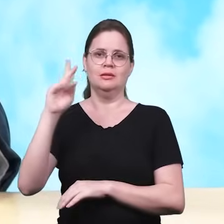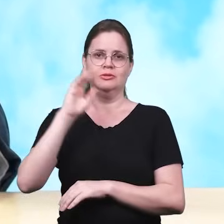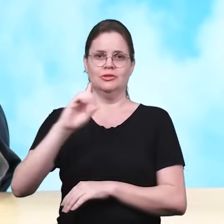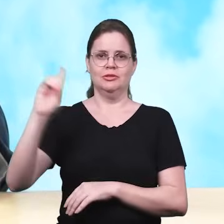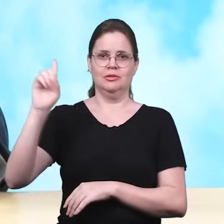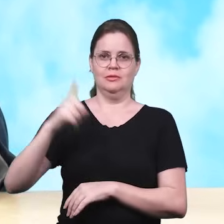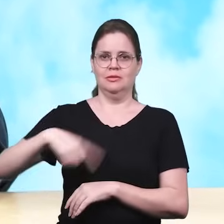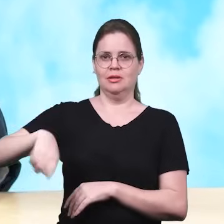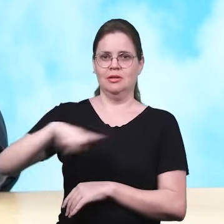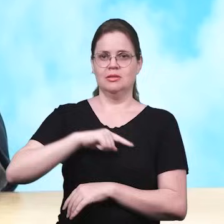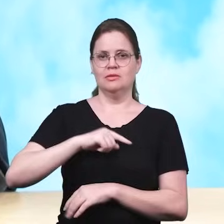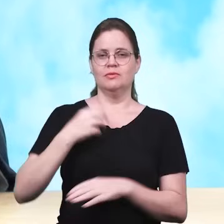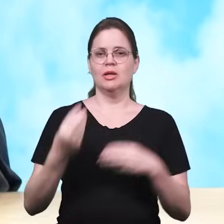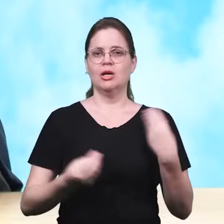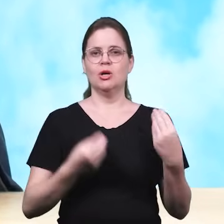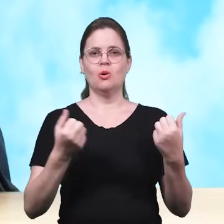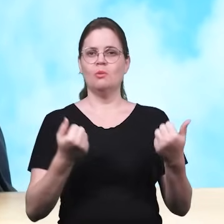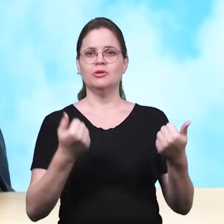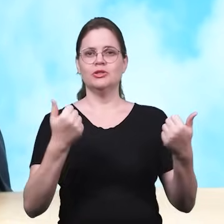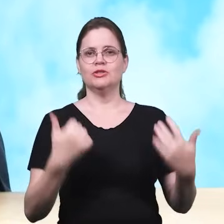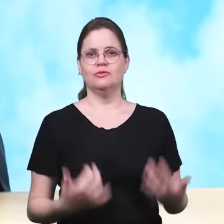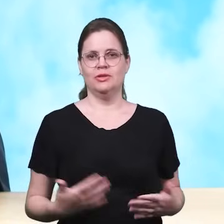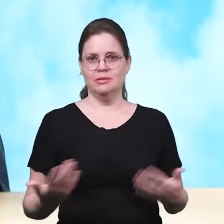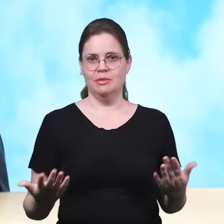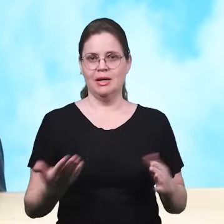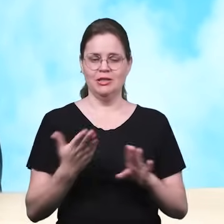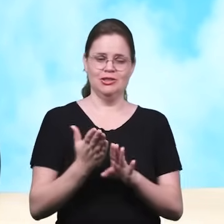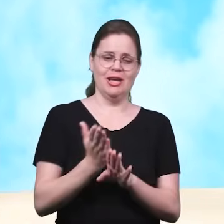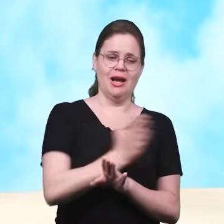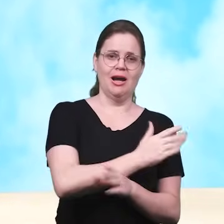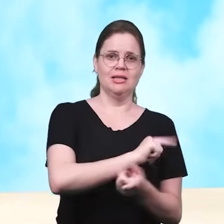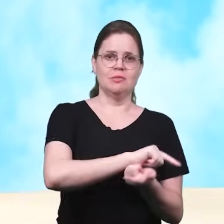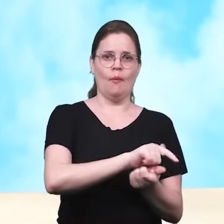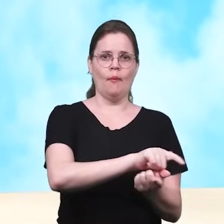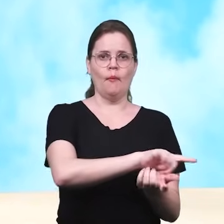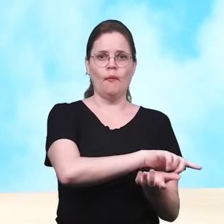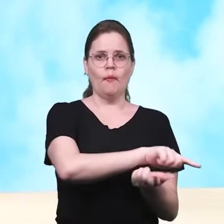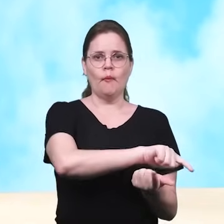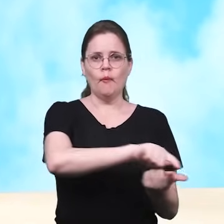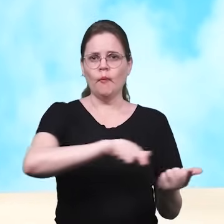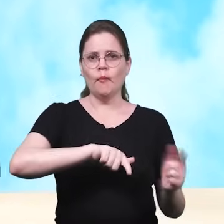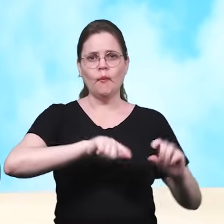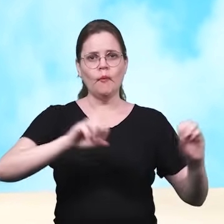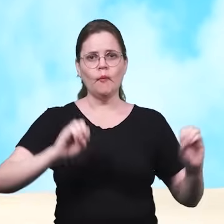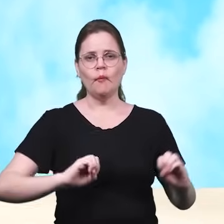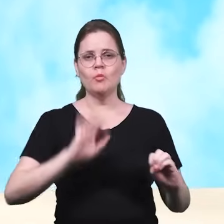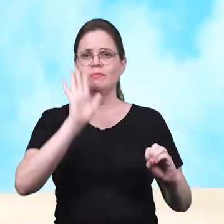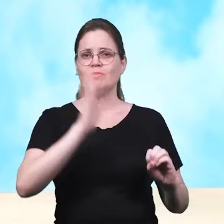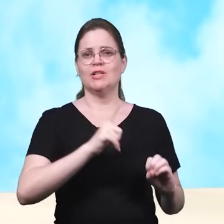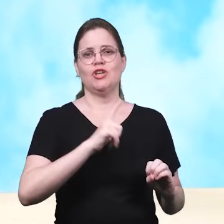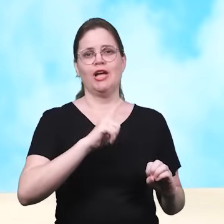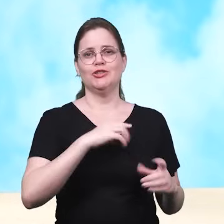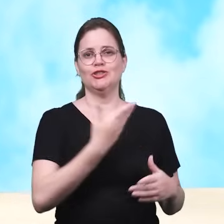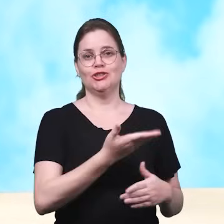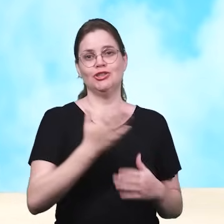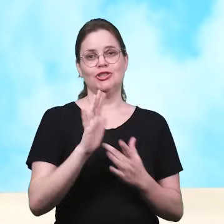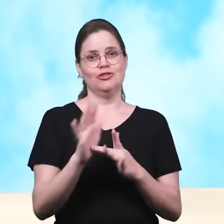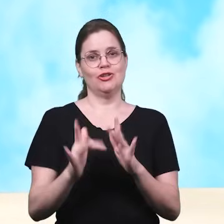para nós explicarmos que isso estava colocado desde a fundação do mundo, que precisava de uma revelação, que precisava de